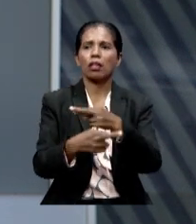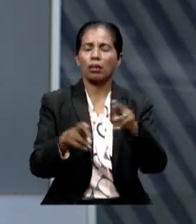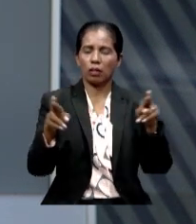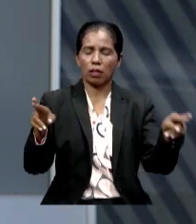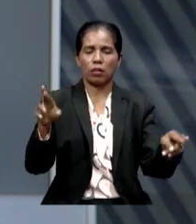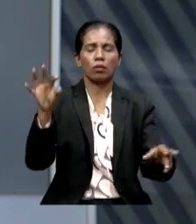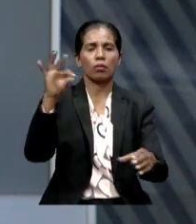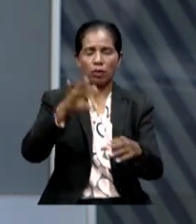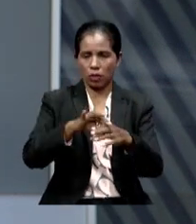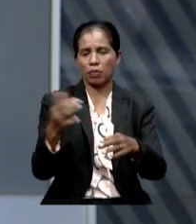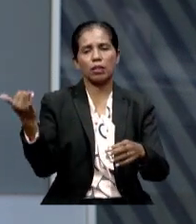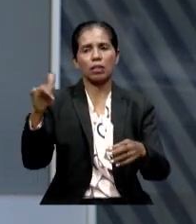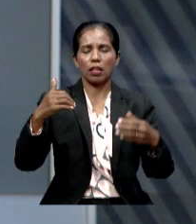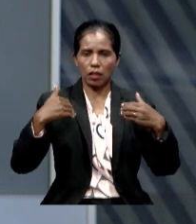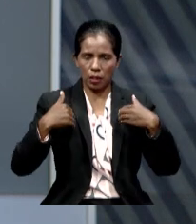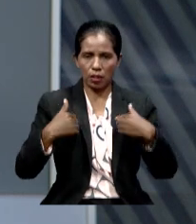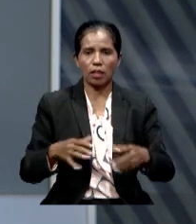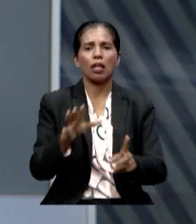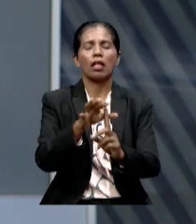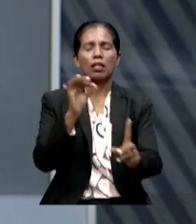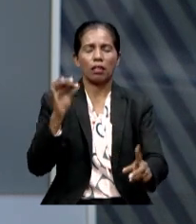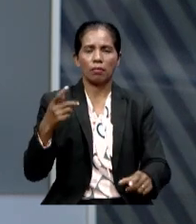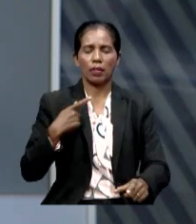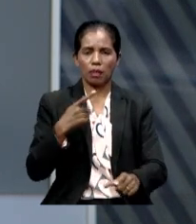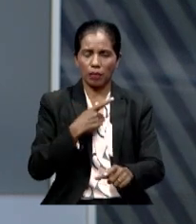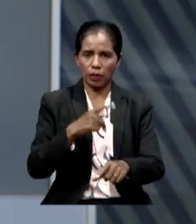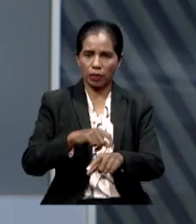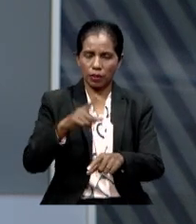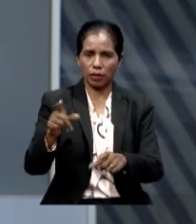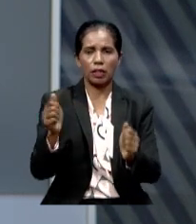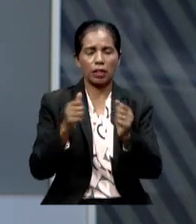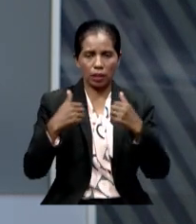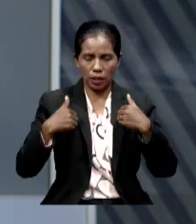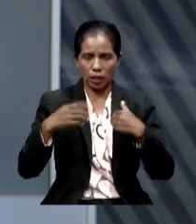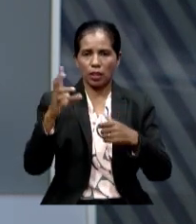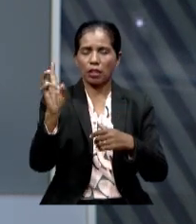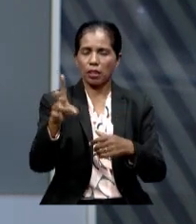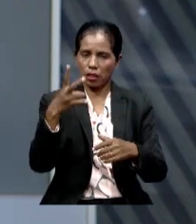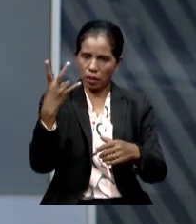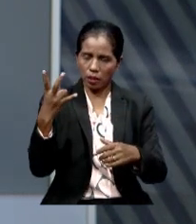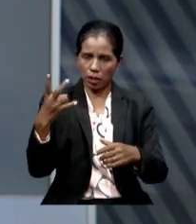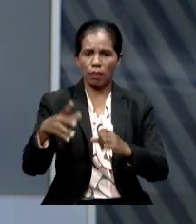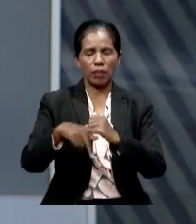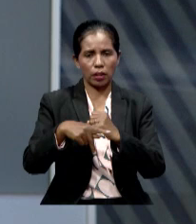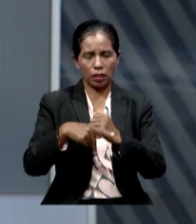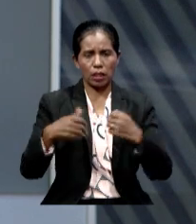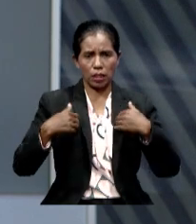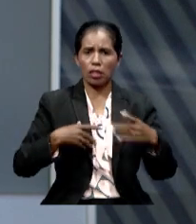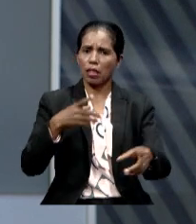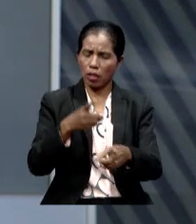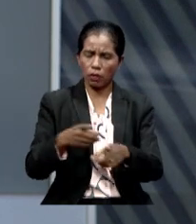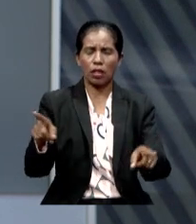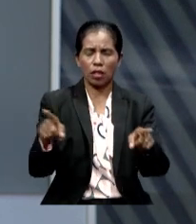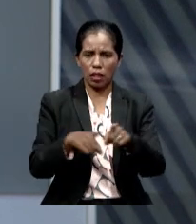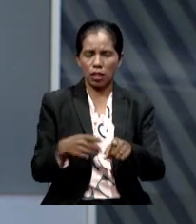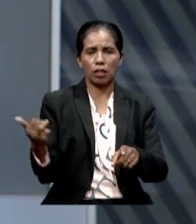CNB. Né? A eleição parlamentar né? E a 17 partidos, ser direito a nessa. Tuir voto na vez será reta. Se não é